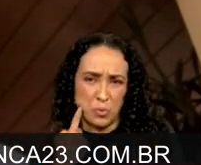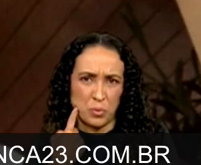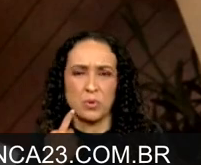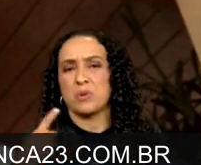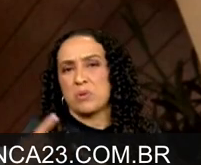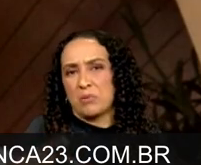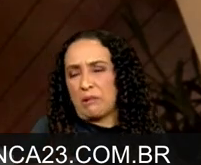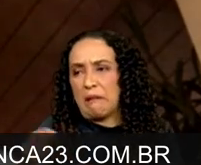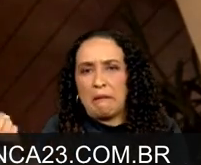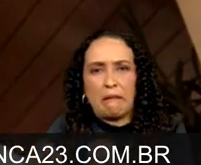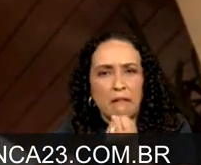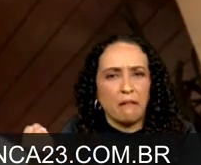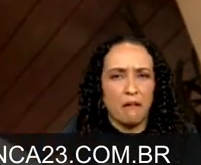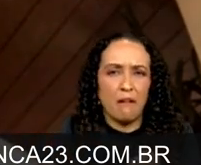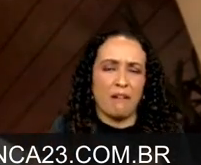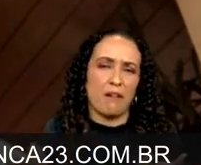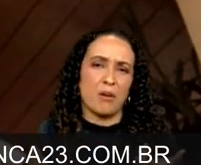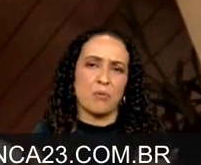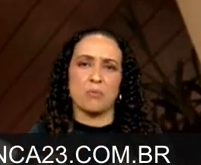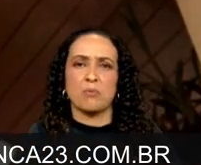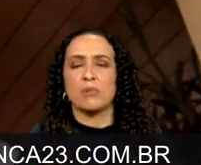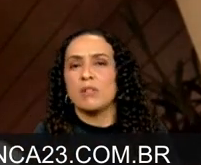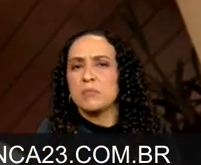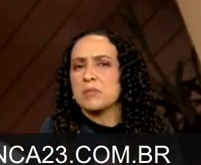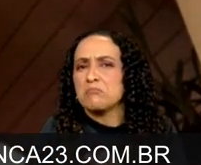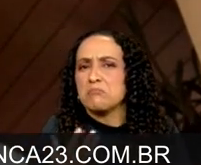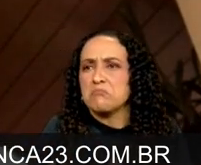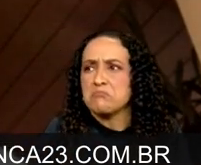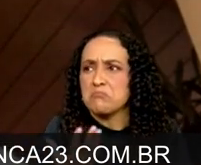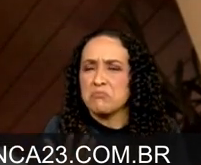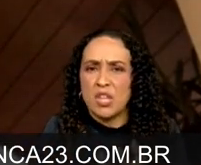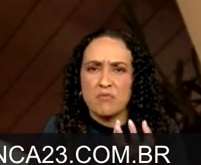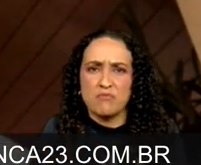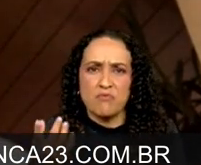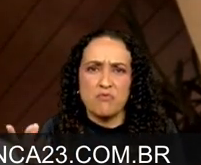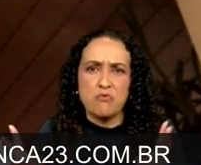ocasionadas por carros, por fumaça